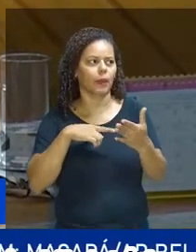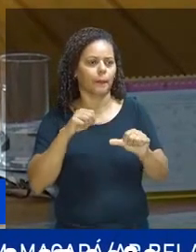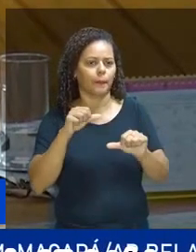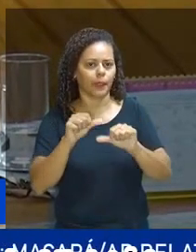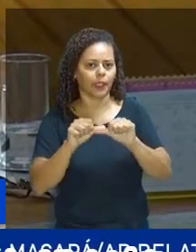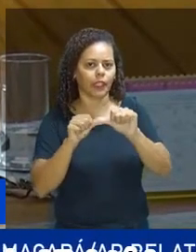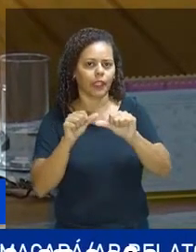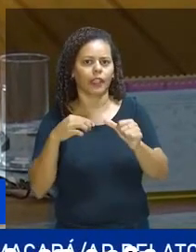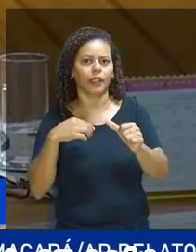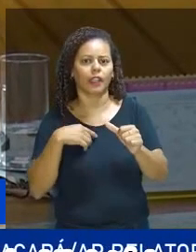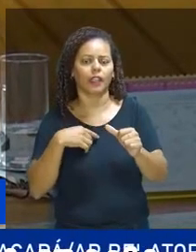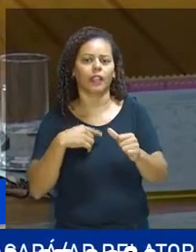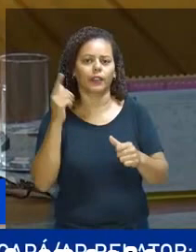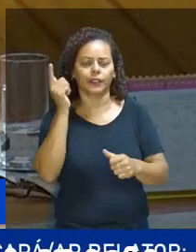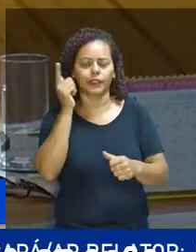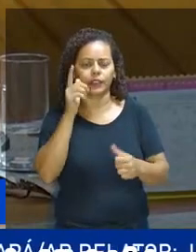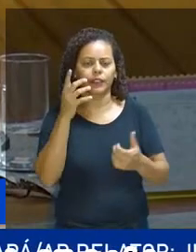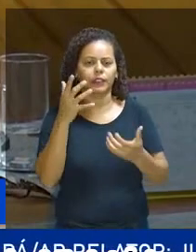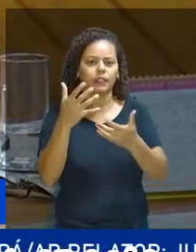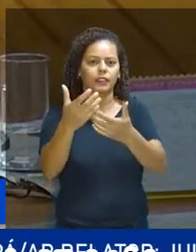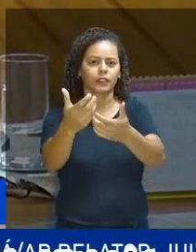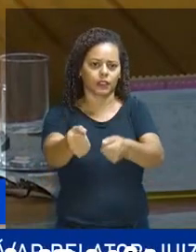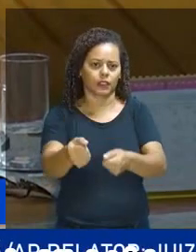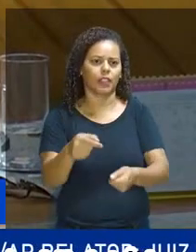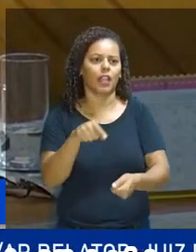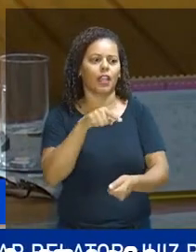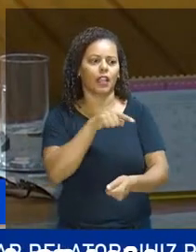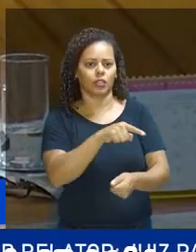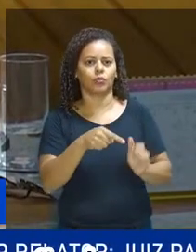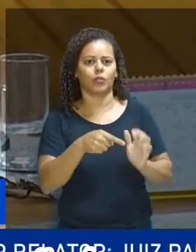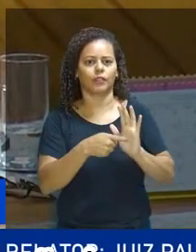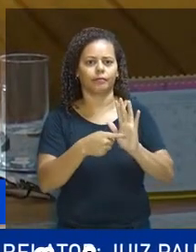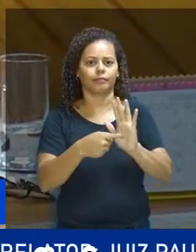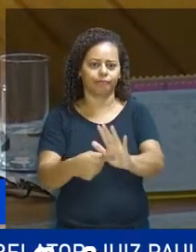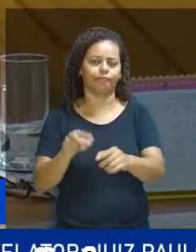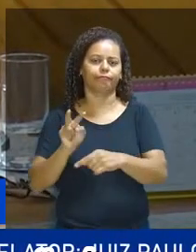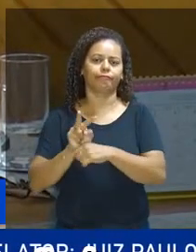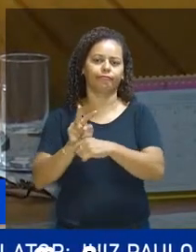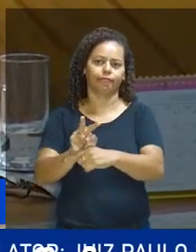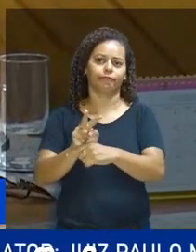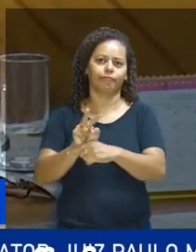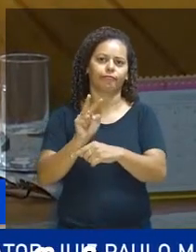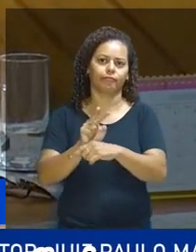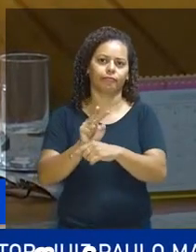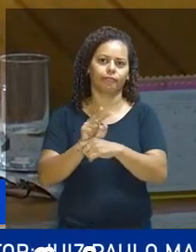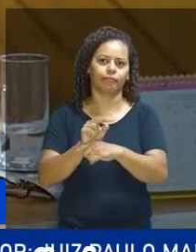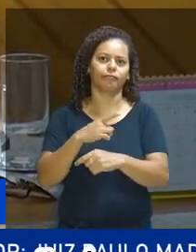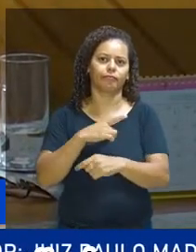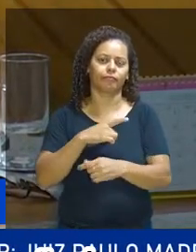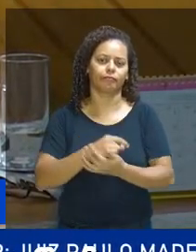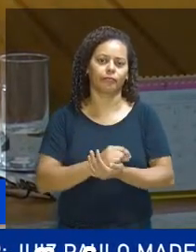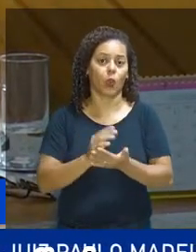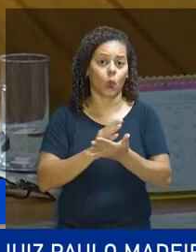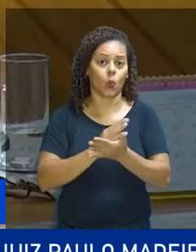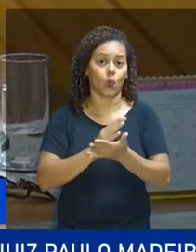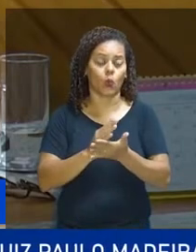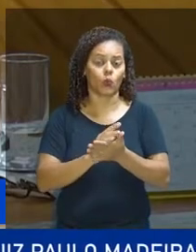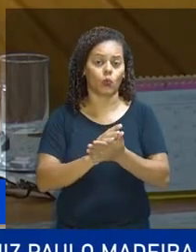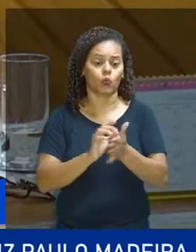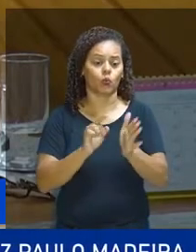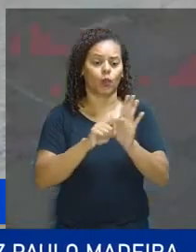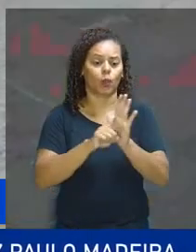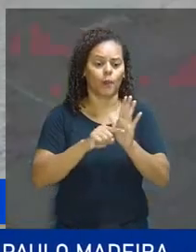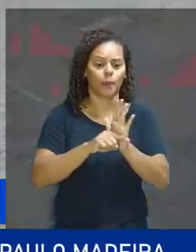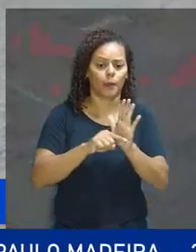ampla oportunidade de defesa, de se contrapor aos argumentos do Ministério Público, que são os mesmos argumentos de sempre, né?